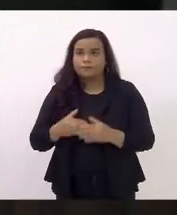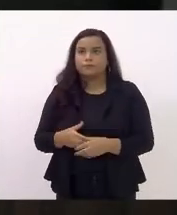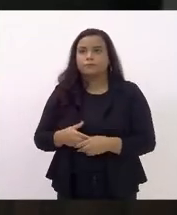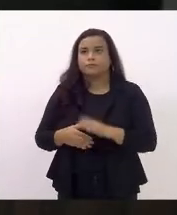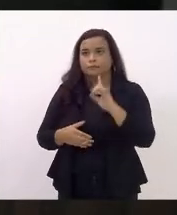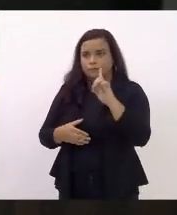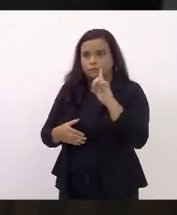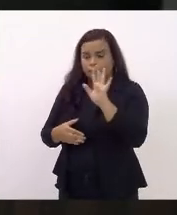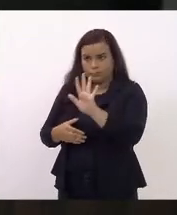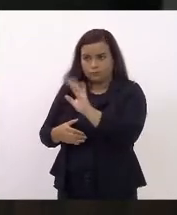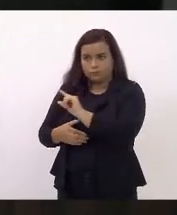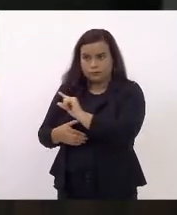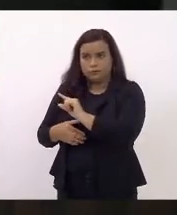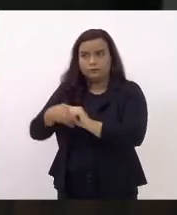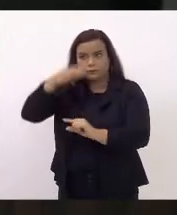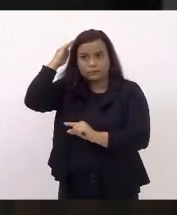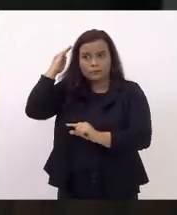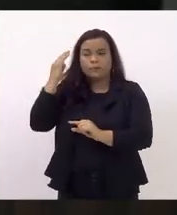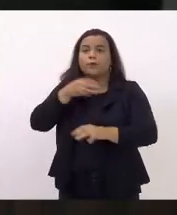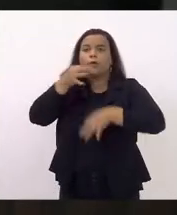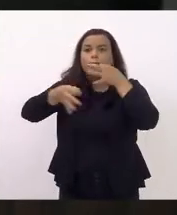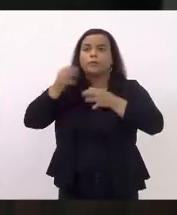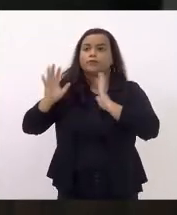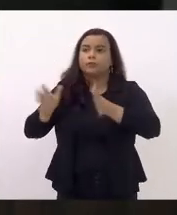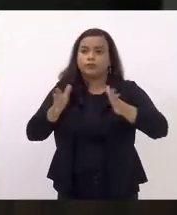um instante só. Com os pareceres emitidos